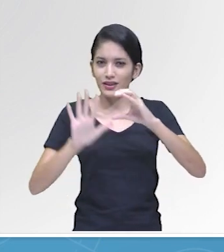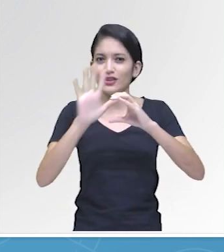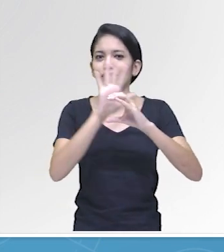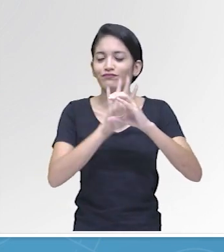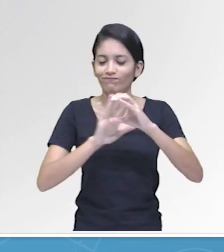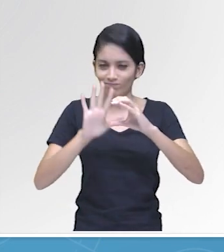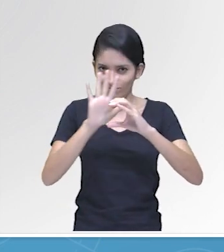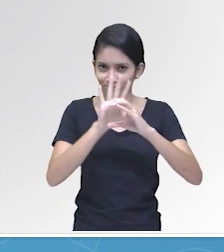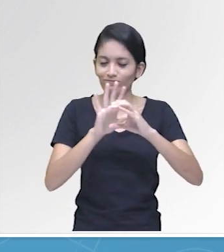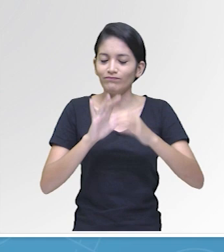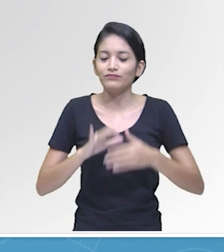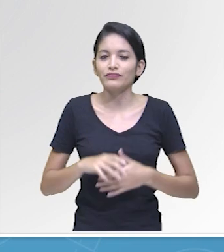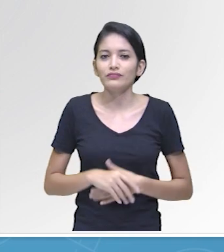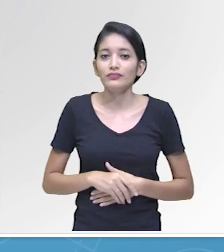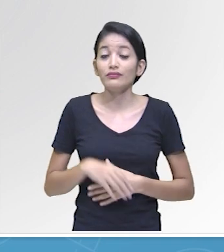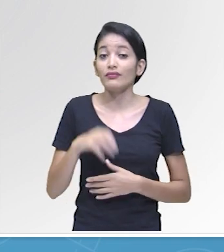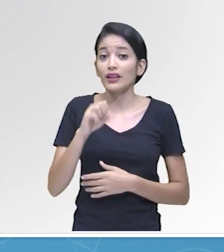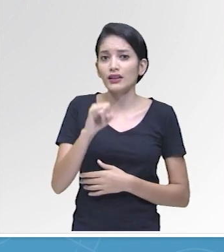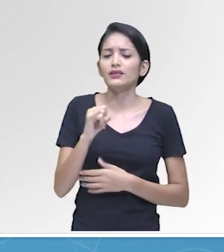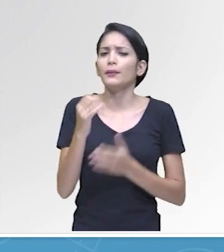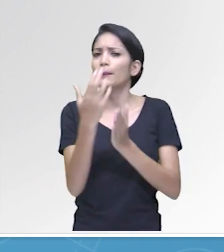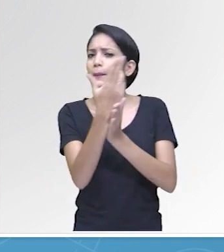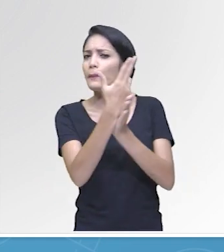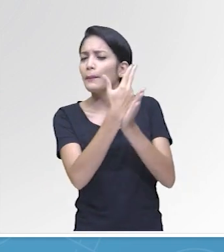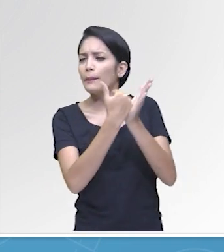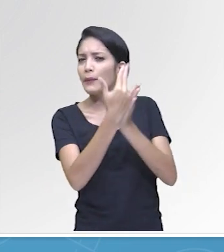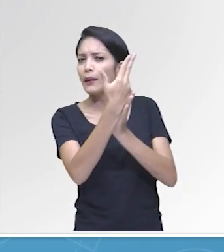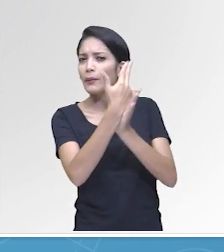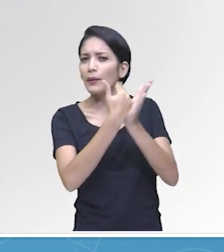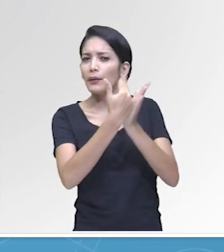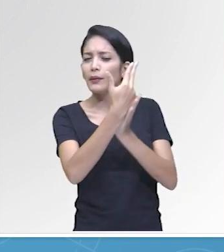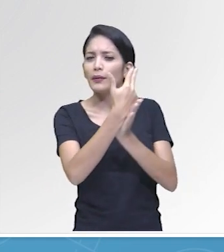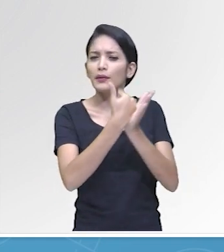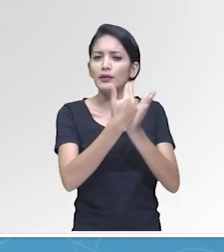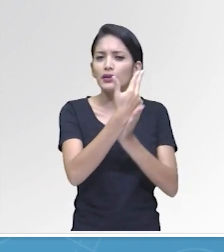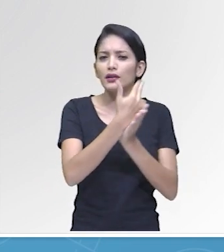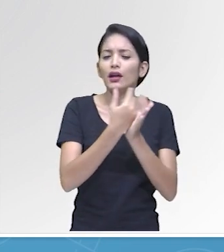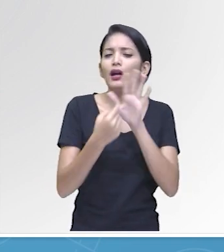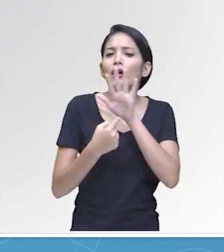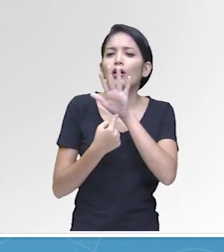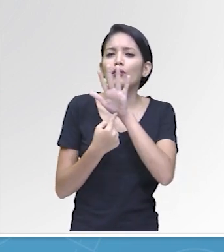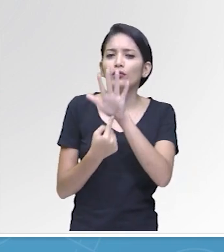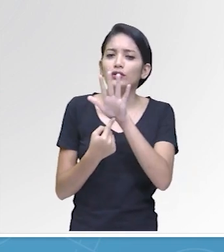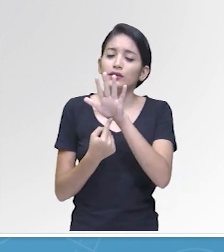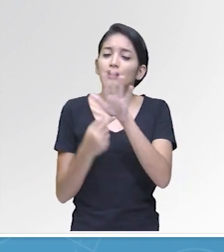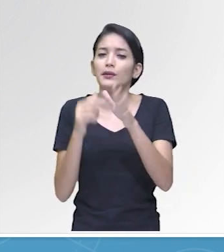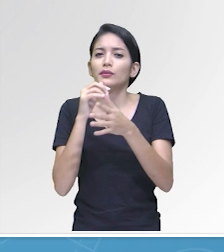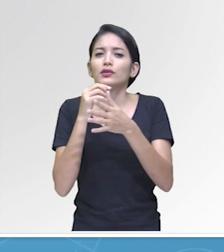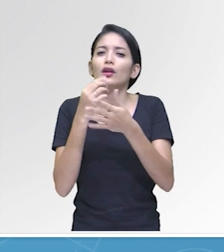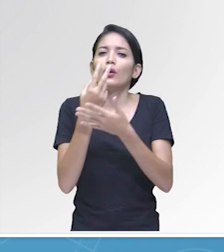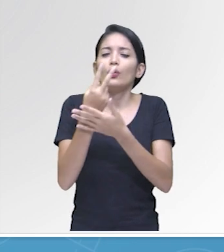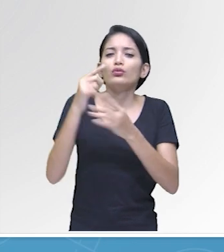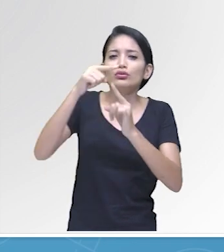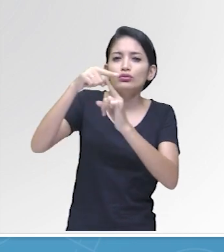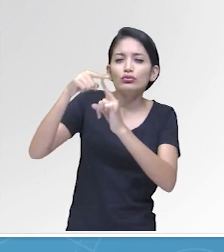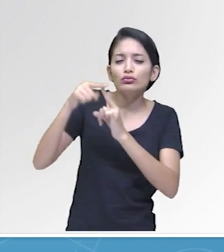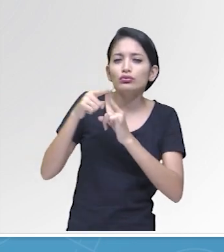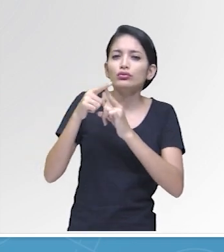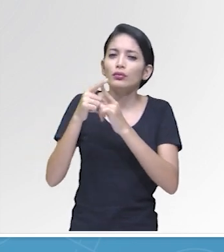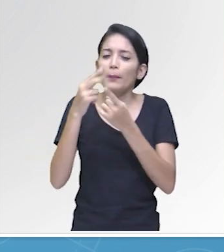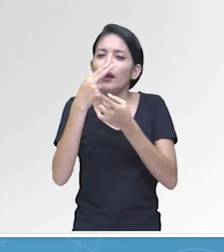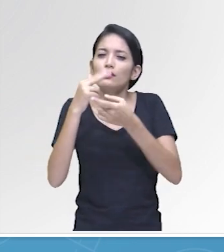celular. Então, se você desenhou algo formando aí 2 camadas e identificando parede